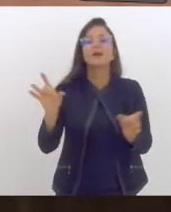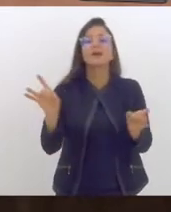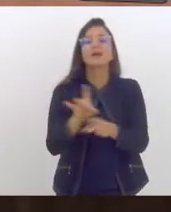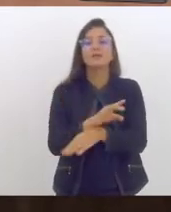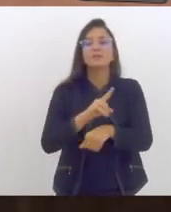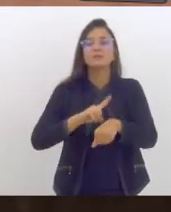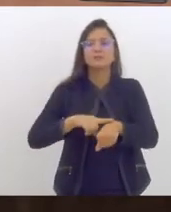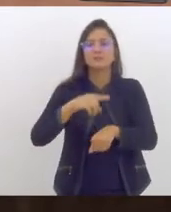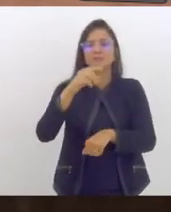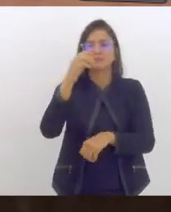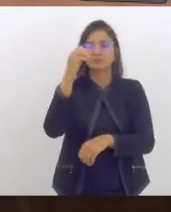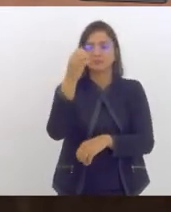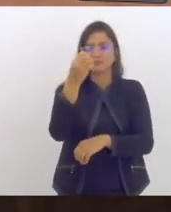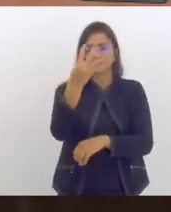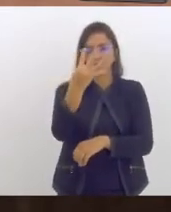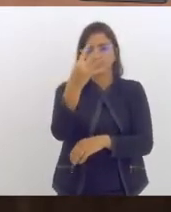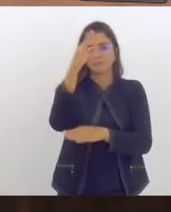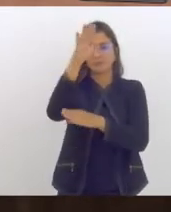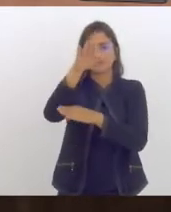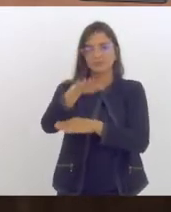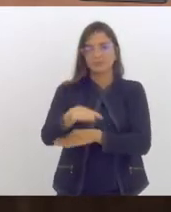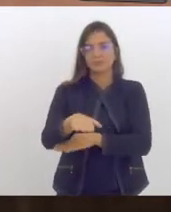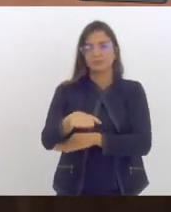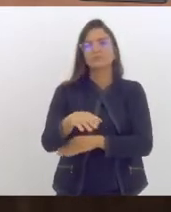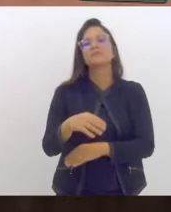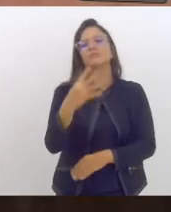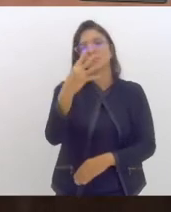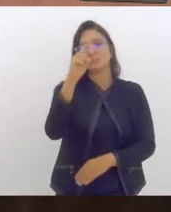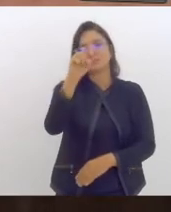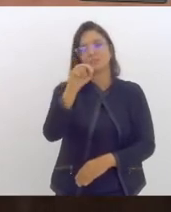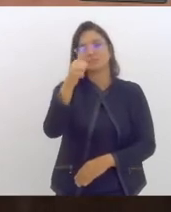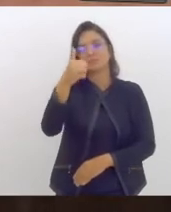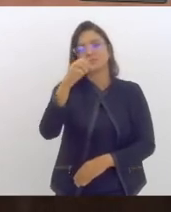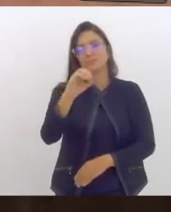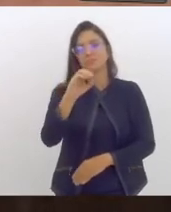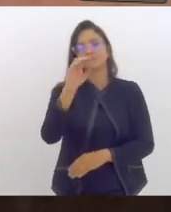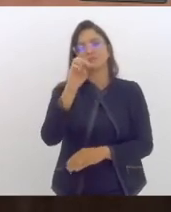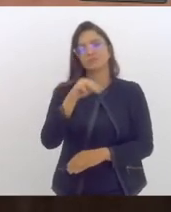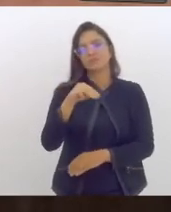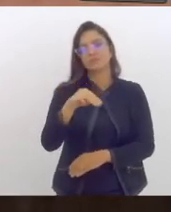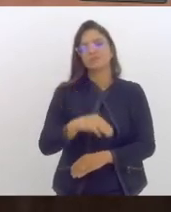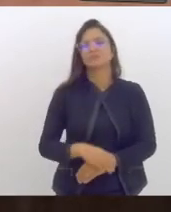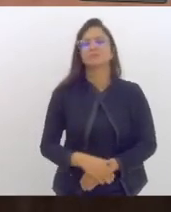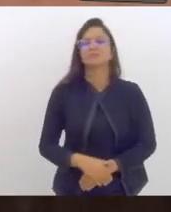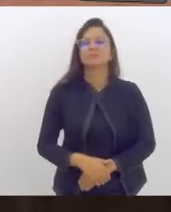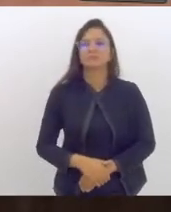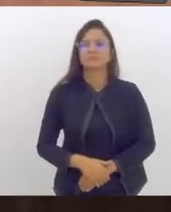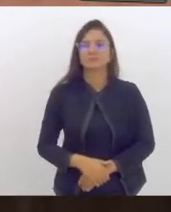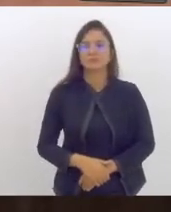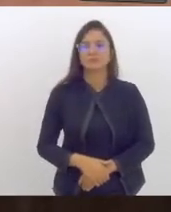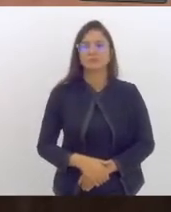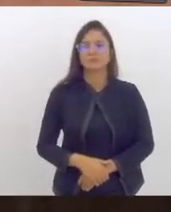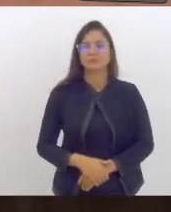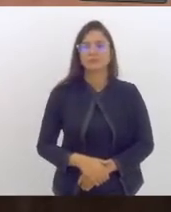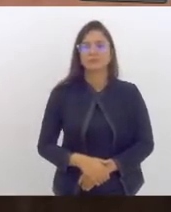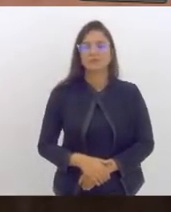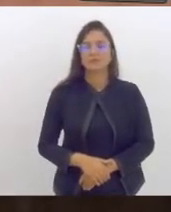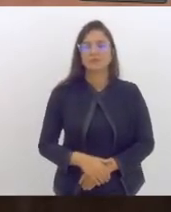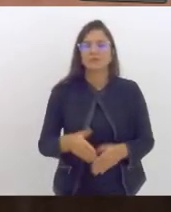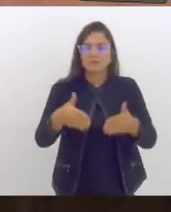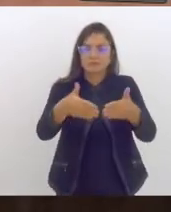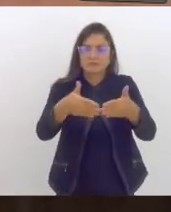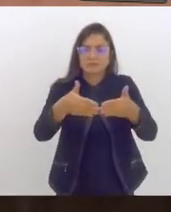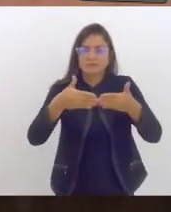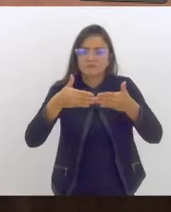horas e 10 minutos. Senhora presidente, a senhora me permite, antes de eu fazer uso da palavra, fazer um